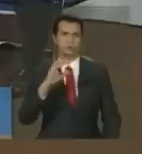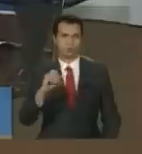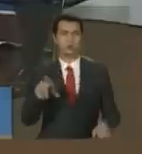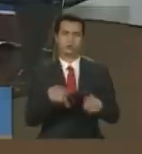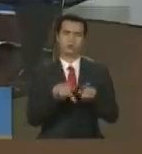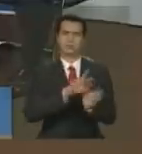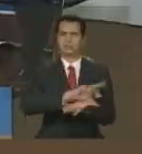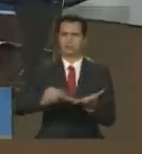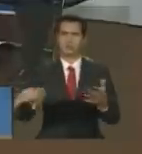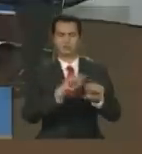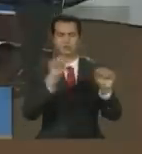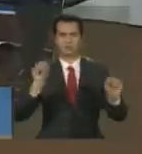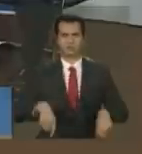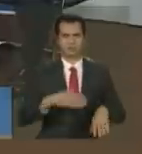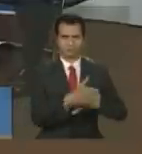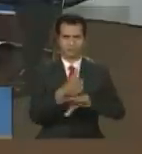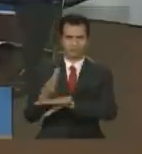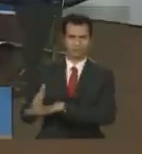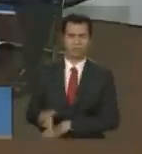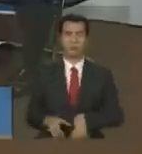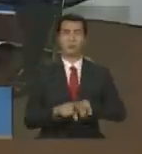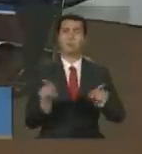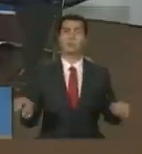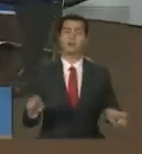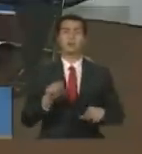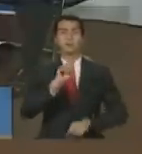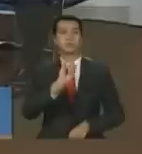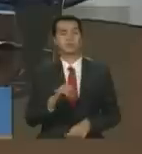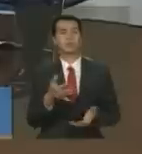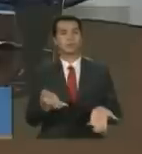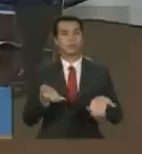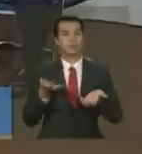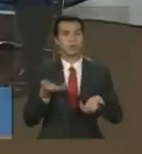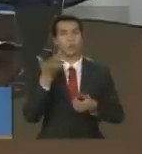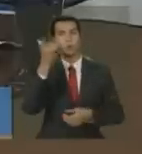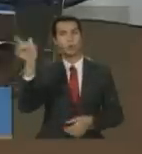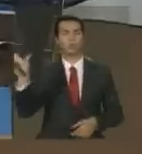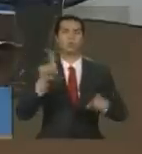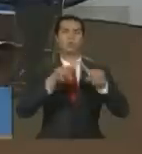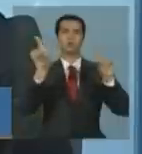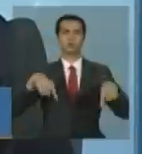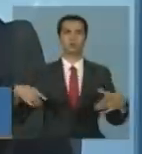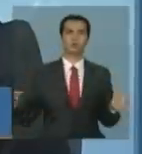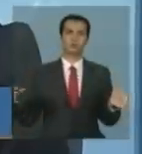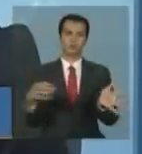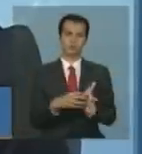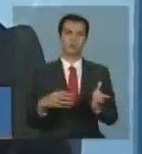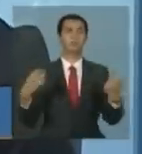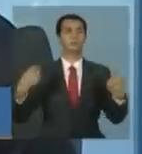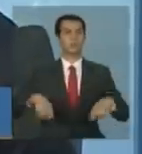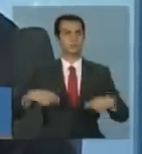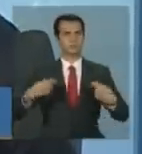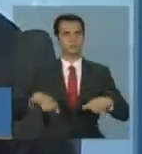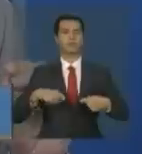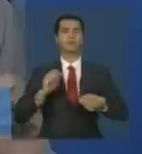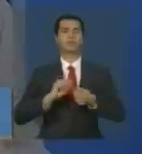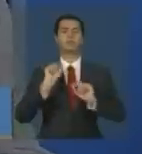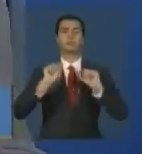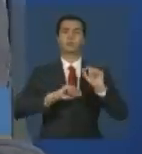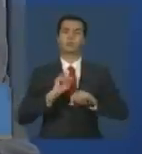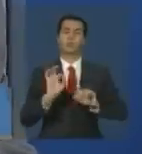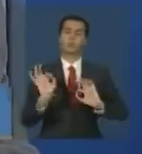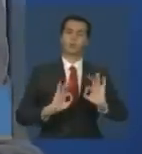ele quiser delegar isso para outro funcionário, aí então ele tem que fazer este outro processo de criar